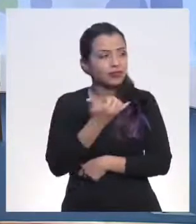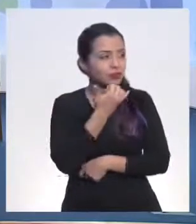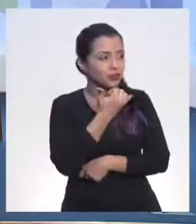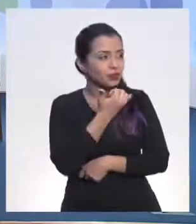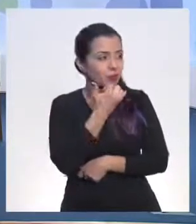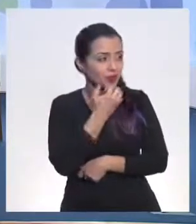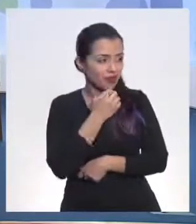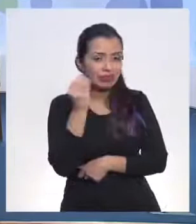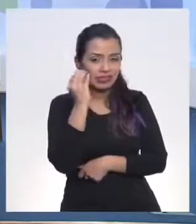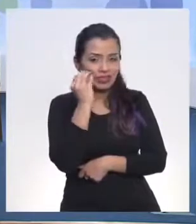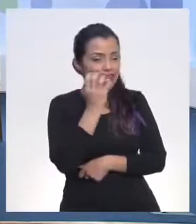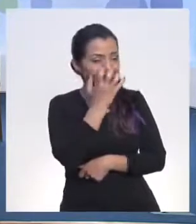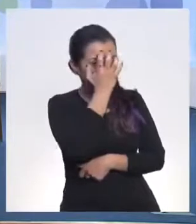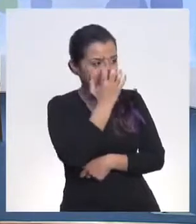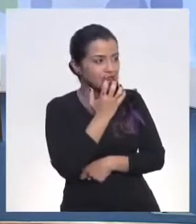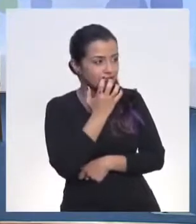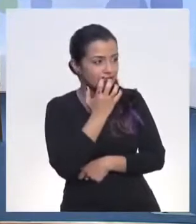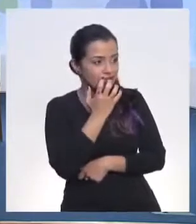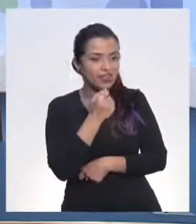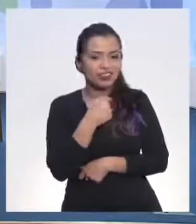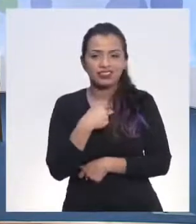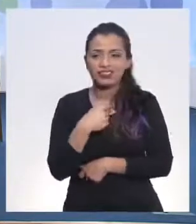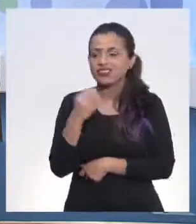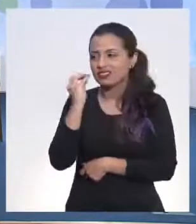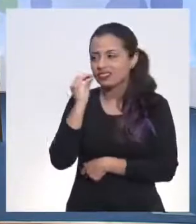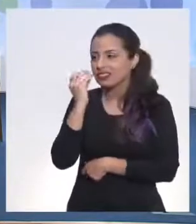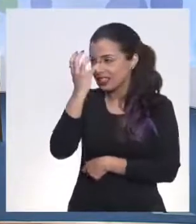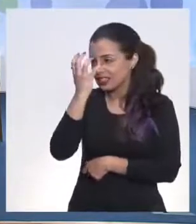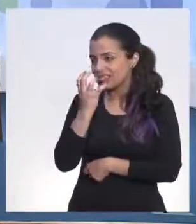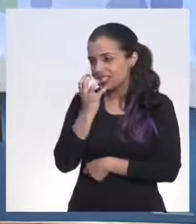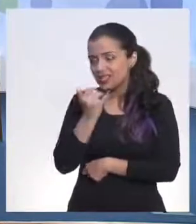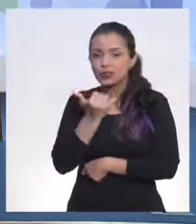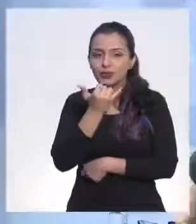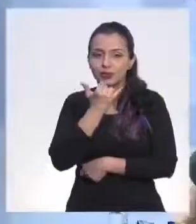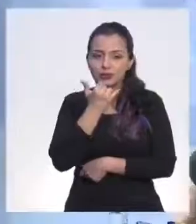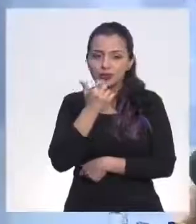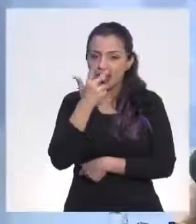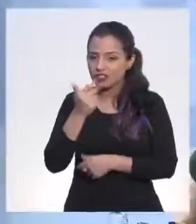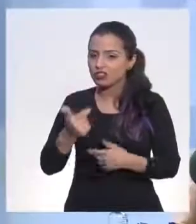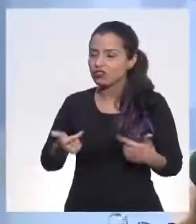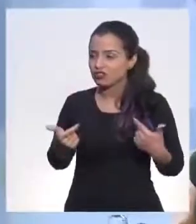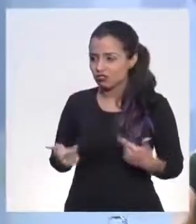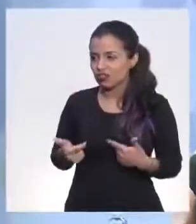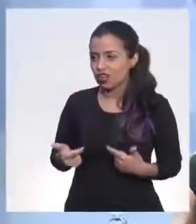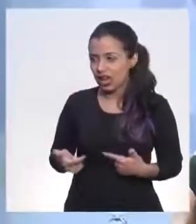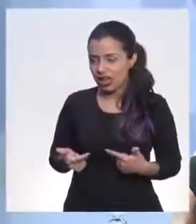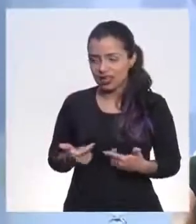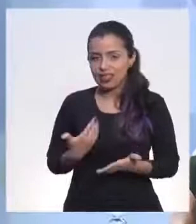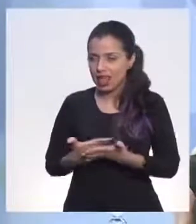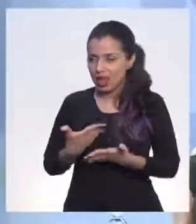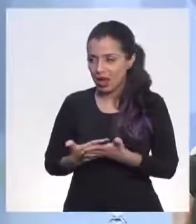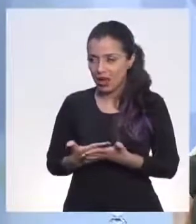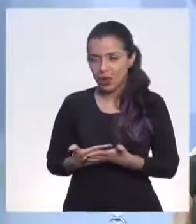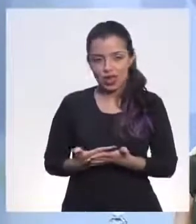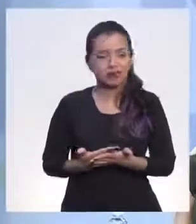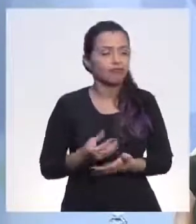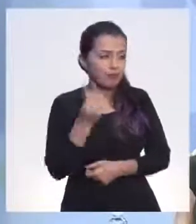Vou tentar. Agora ser aí sério, vai ficar chata então. a aula, não vai? Eu juro que não. Vamos tentar, então, ser sério aí, então, tá bom.